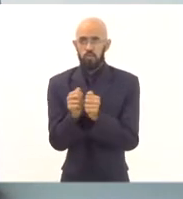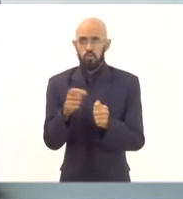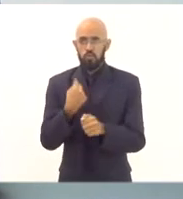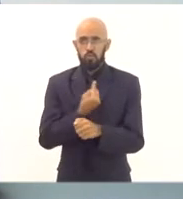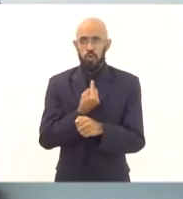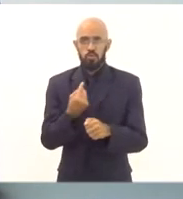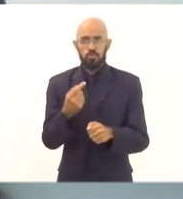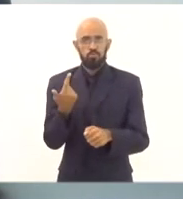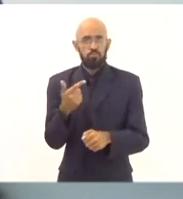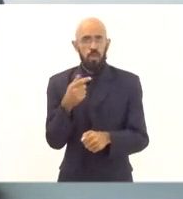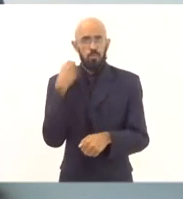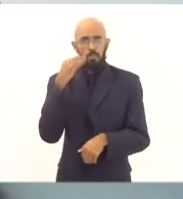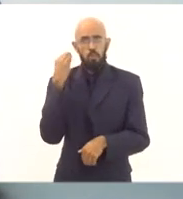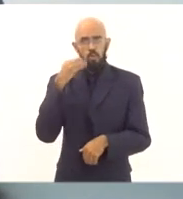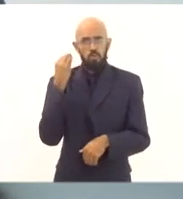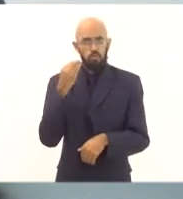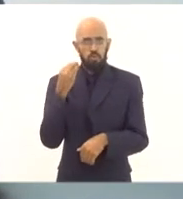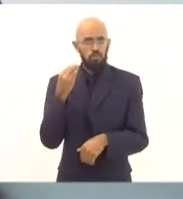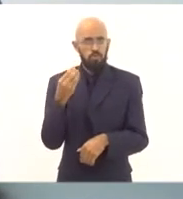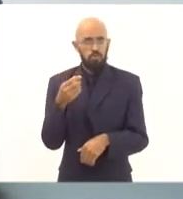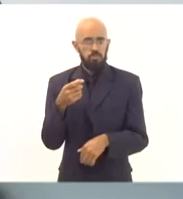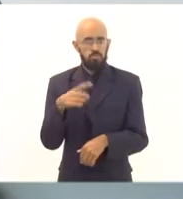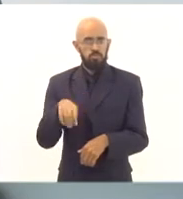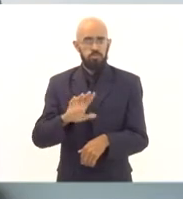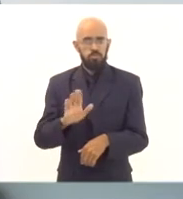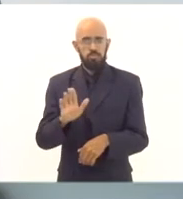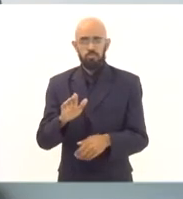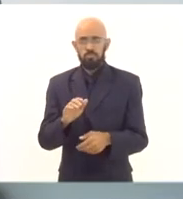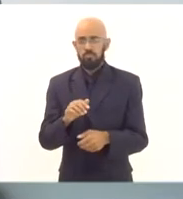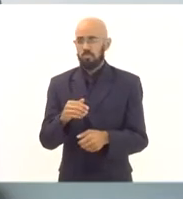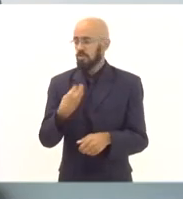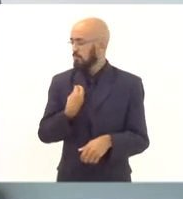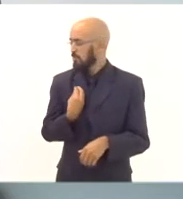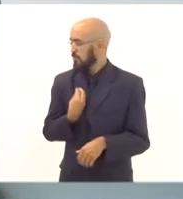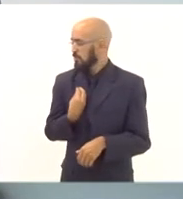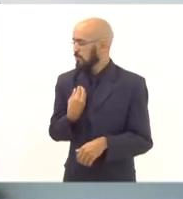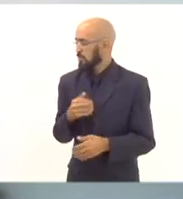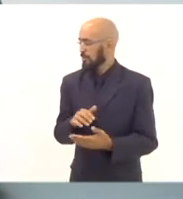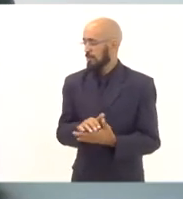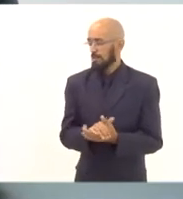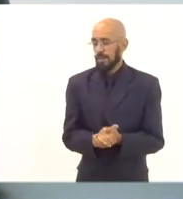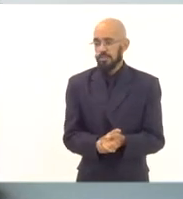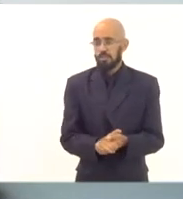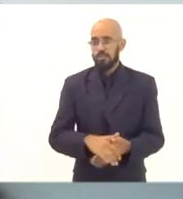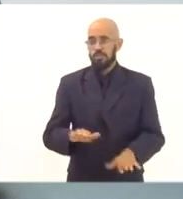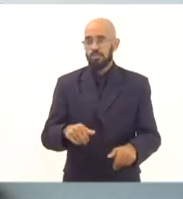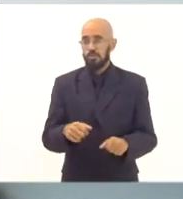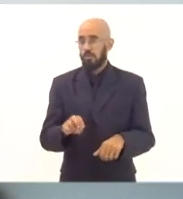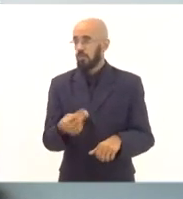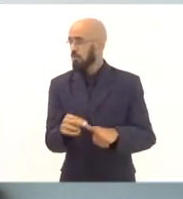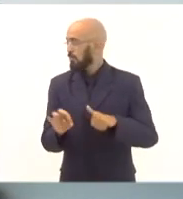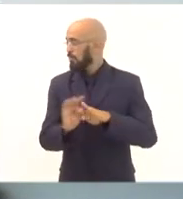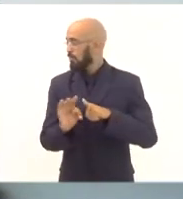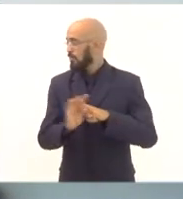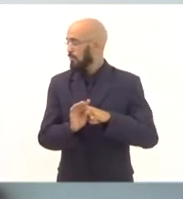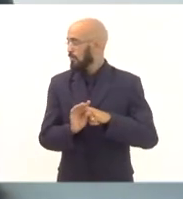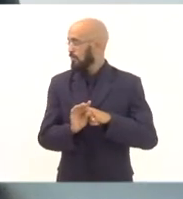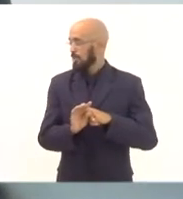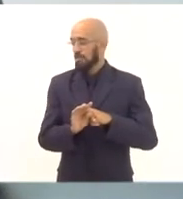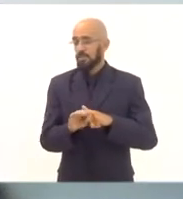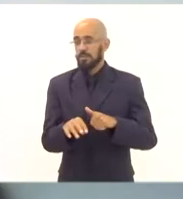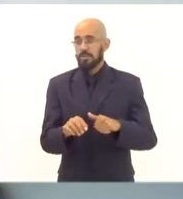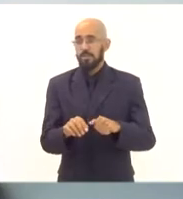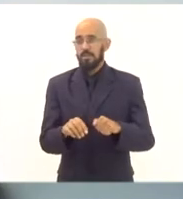não há não há motivo para não participação ou algum técnico que possa porque a gente já viu o tem